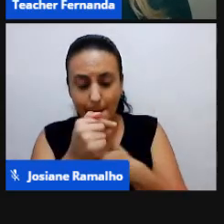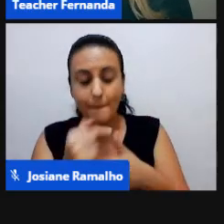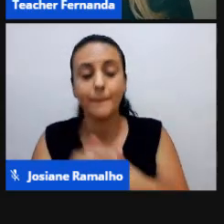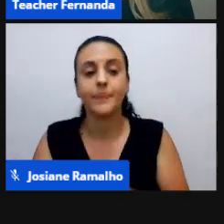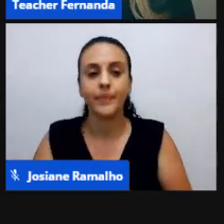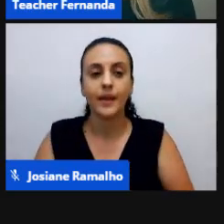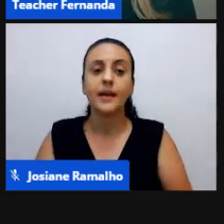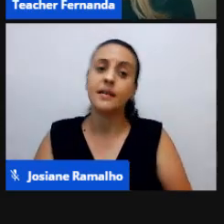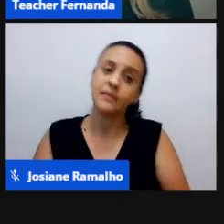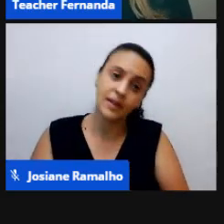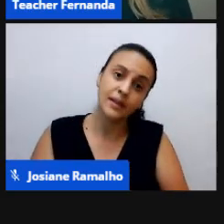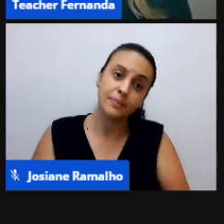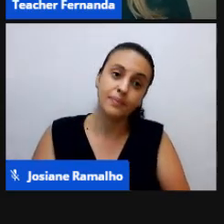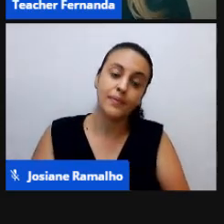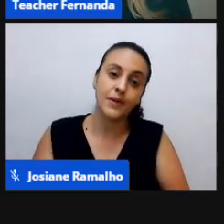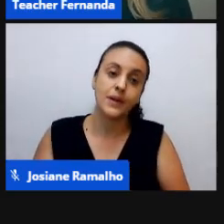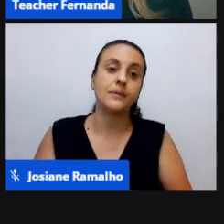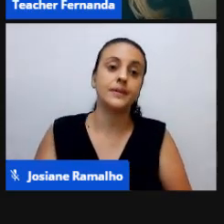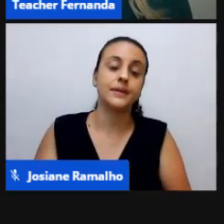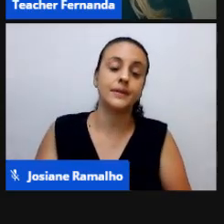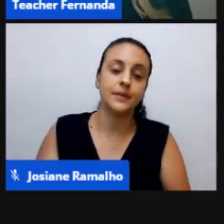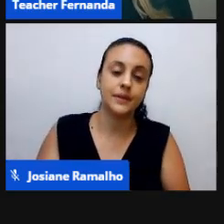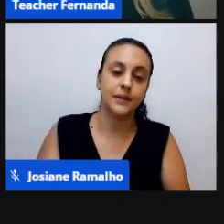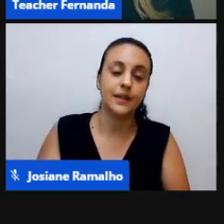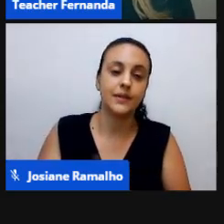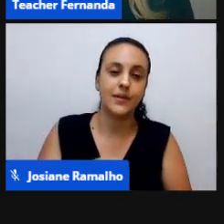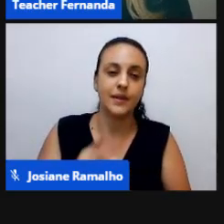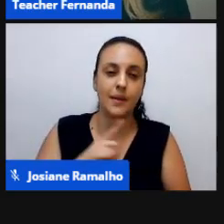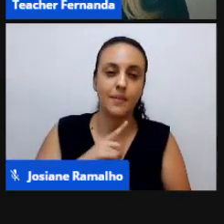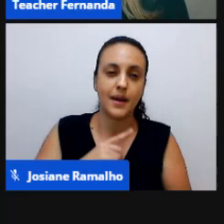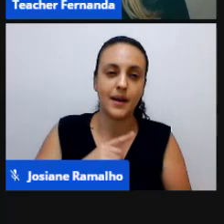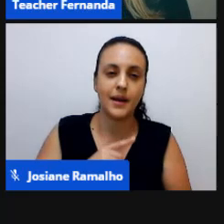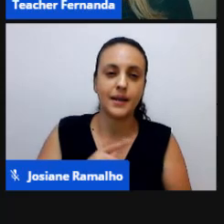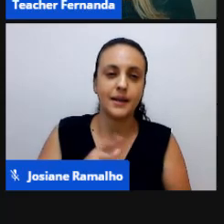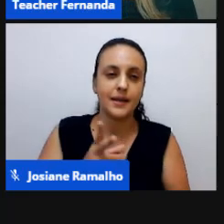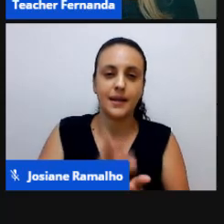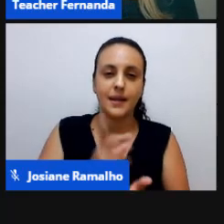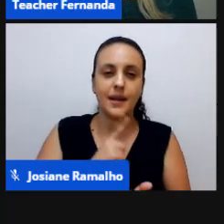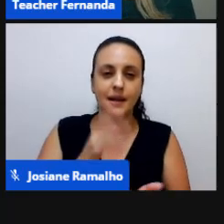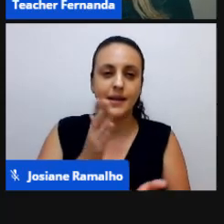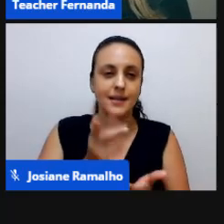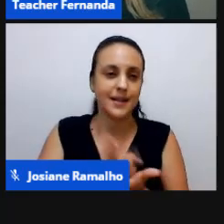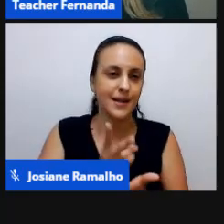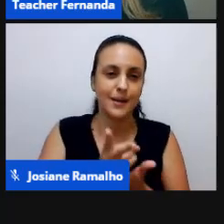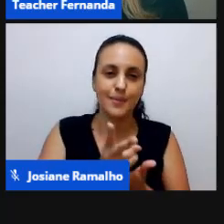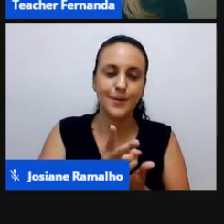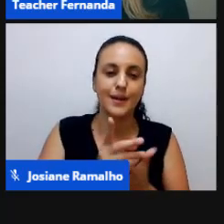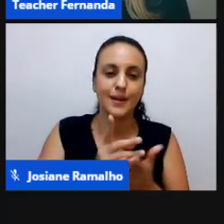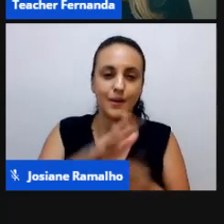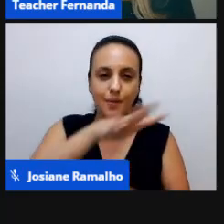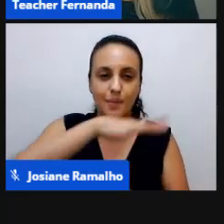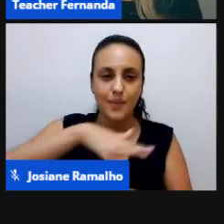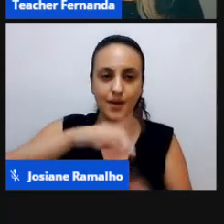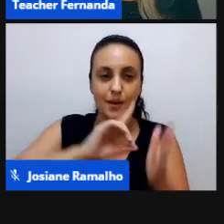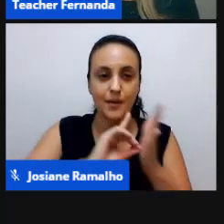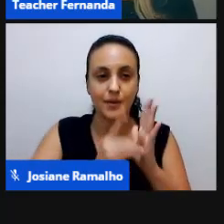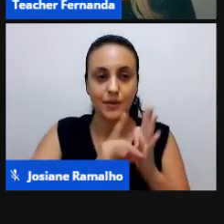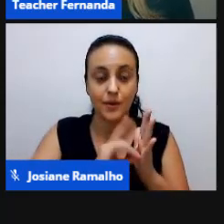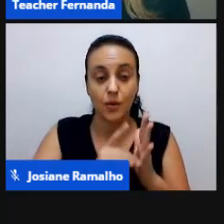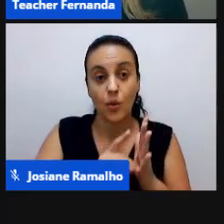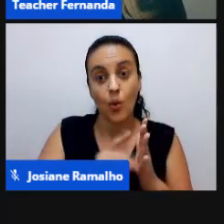E muito mais no meio digital. Então, quando você abre o seu dispositivo, você tem acesso a som,